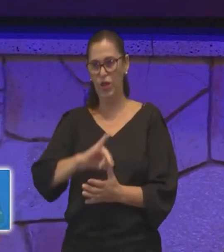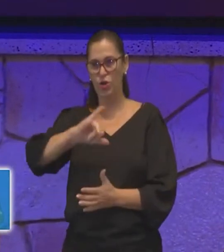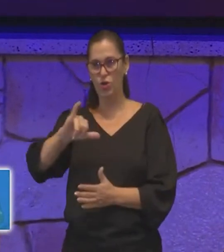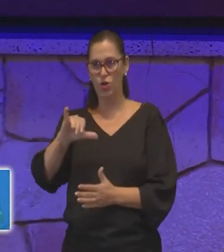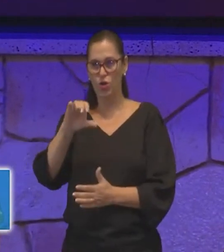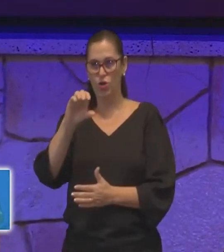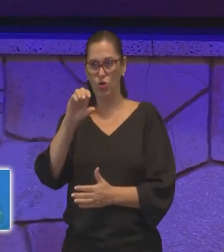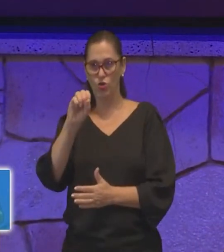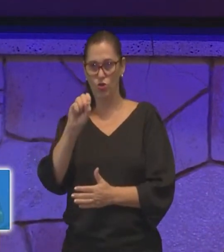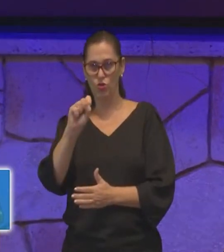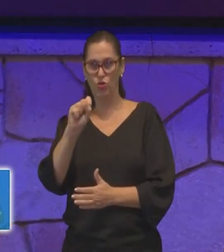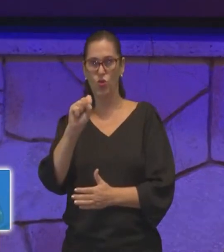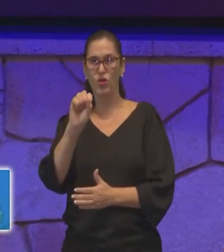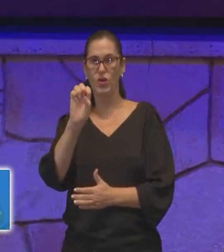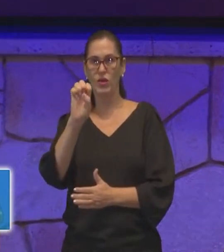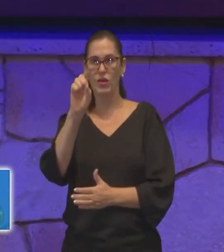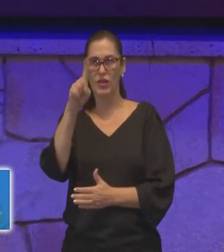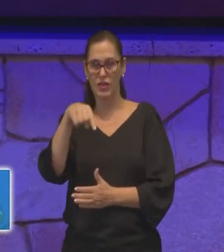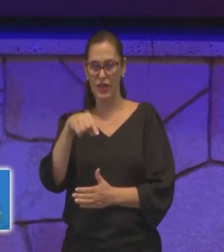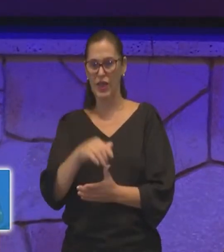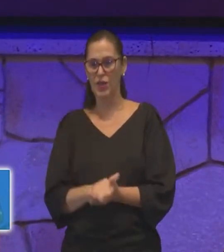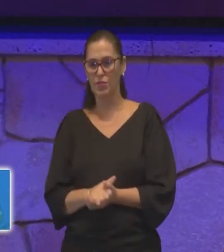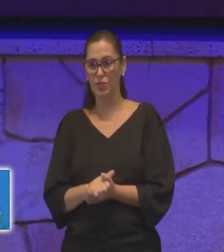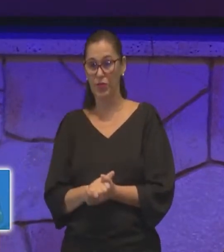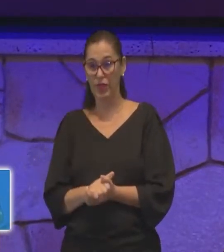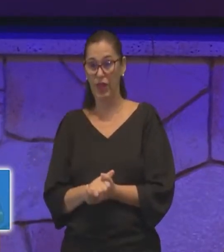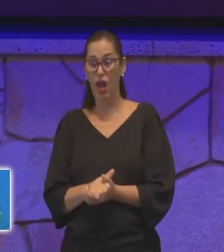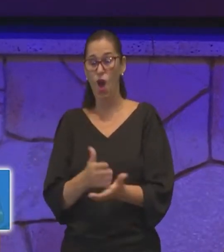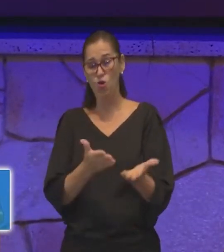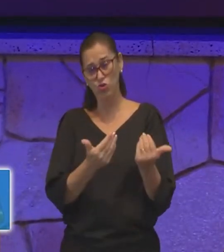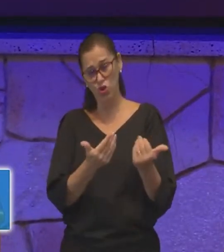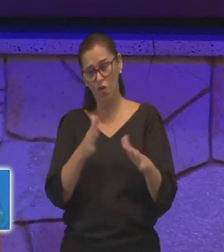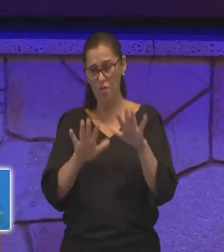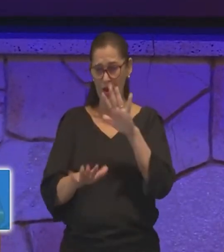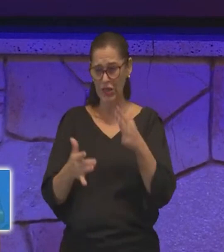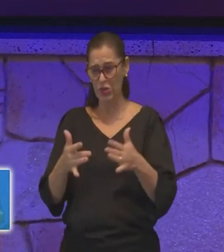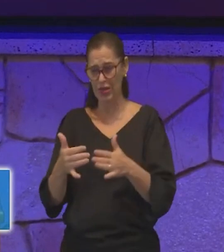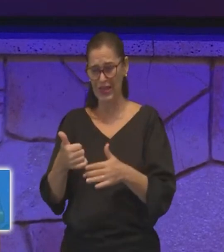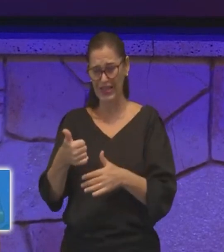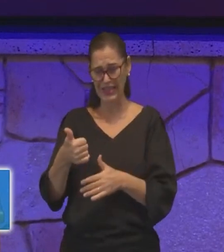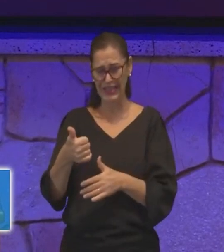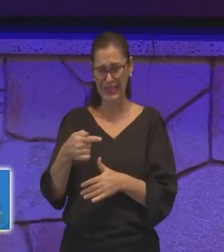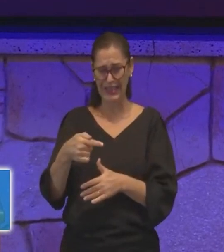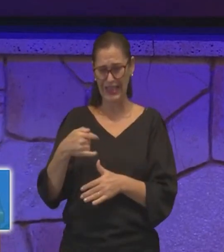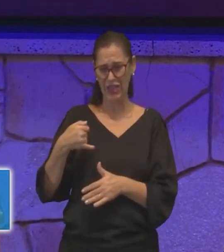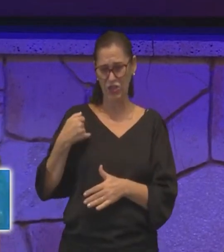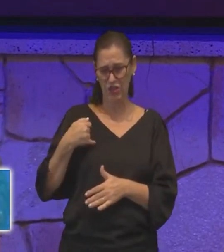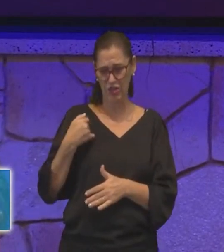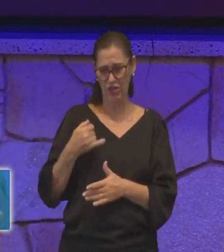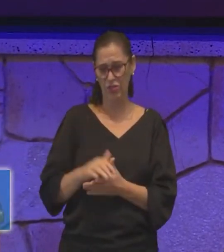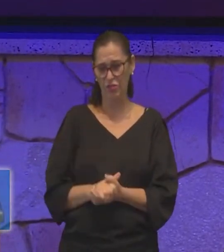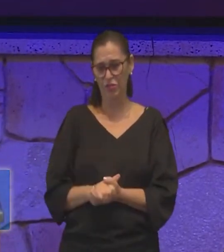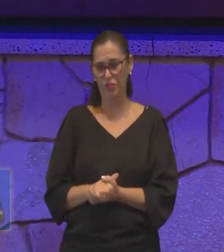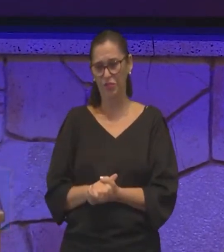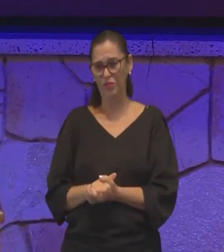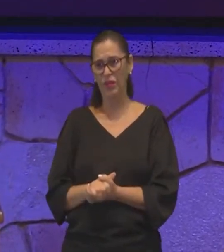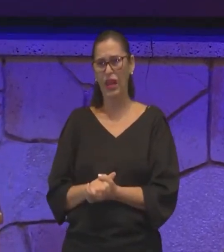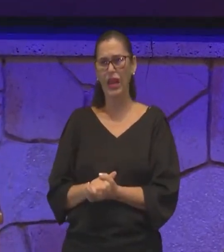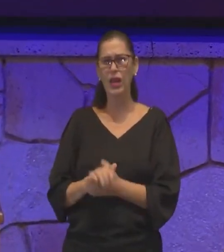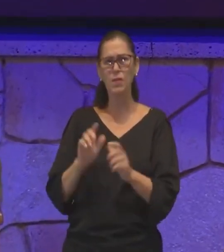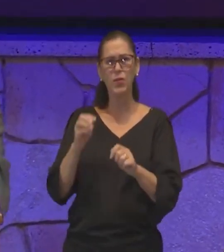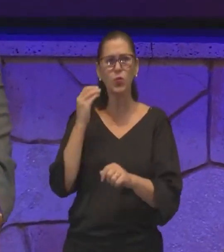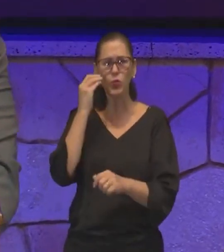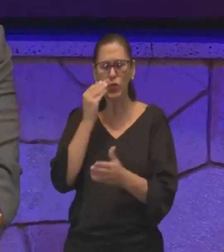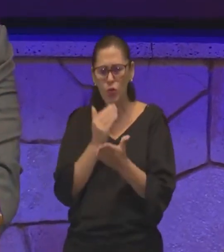Este jovem que a Bíblia fala no capítulo 37 tinha aproximadamente 17 anos. Ele pôde experimentar